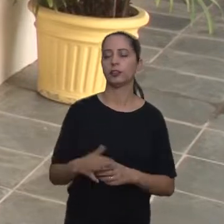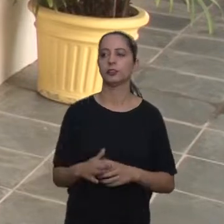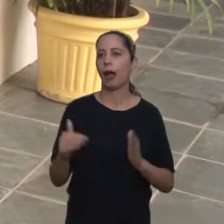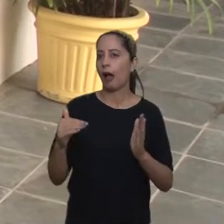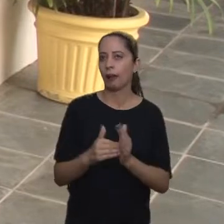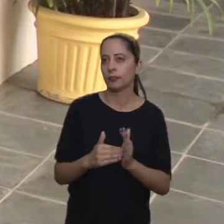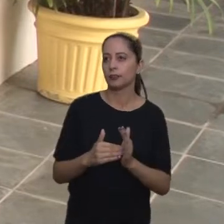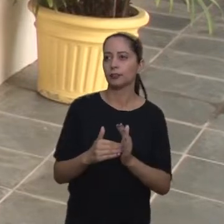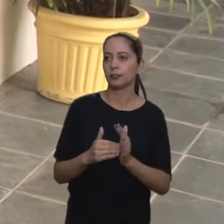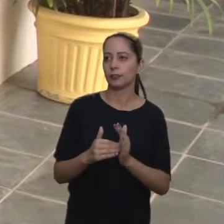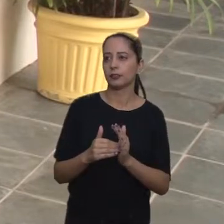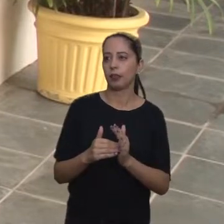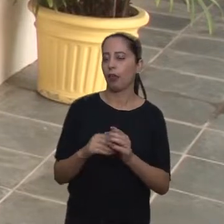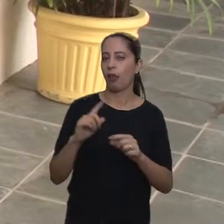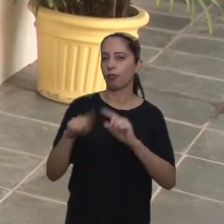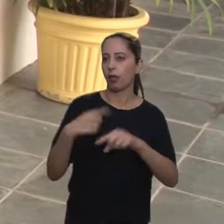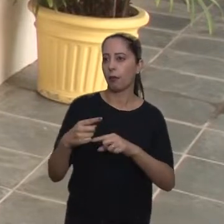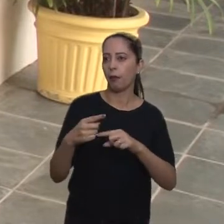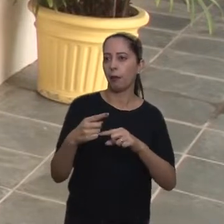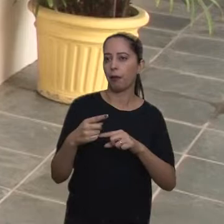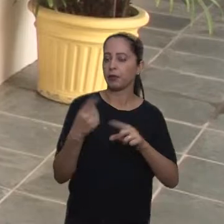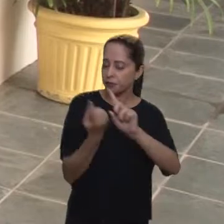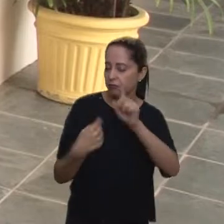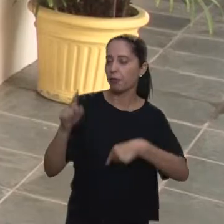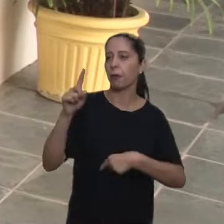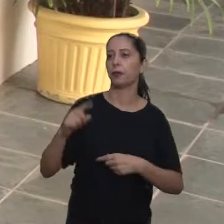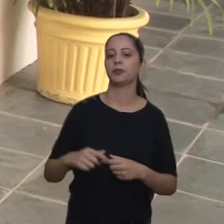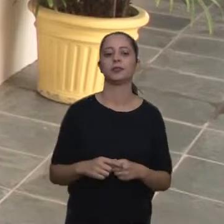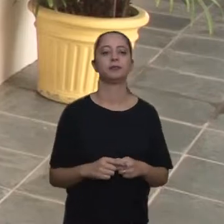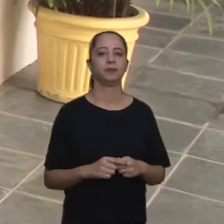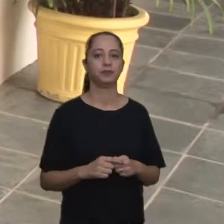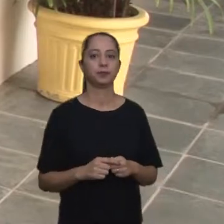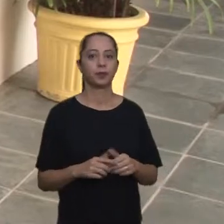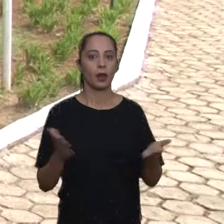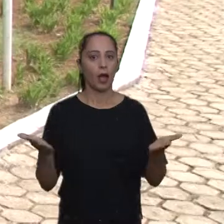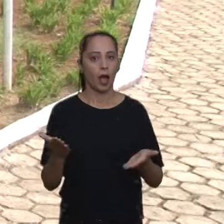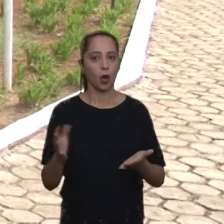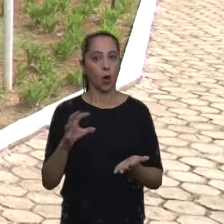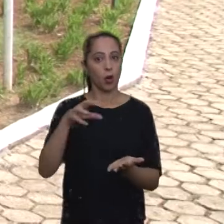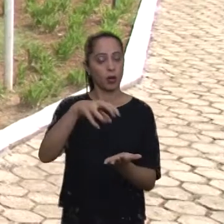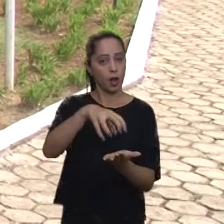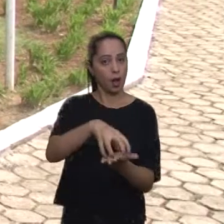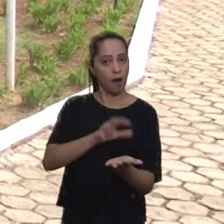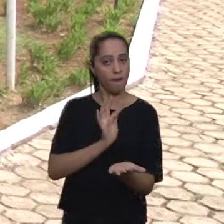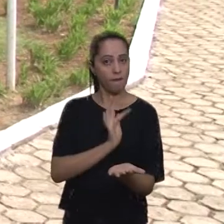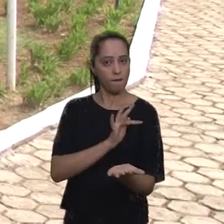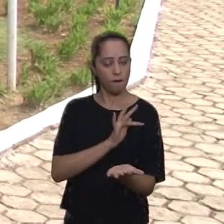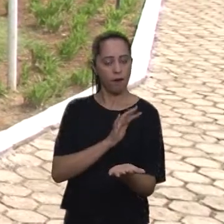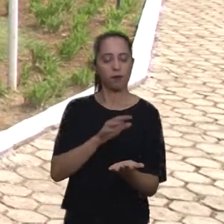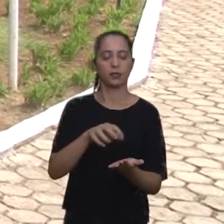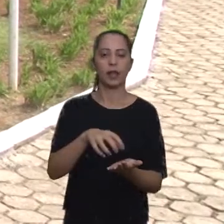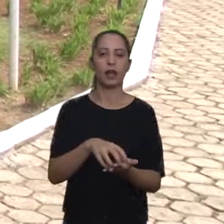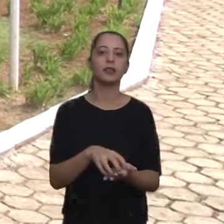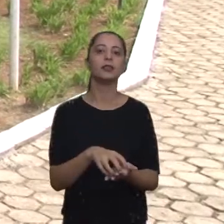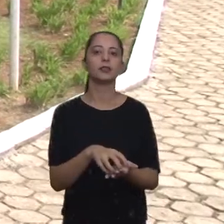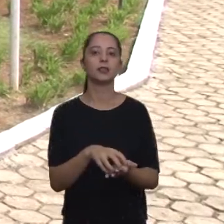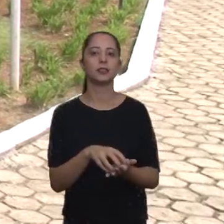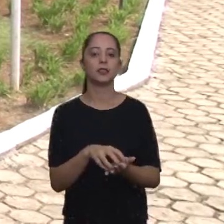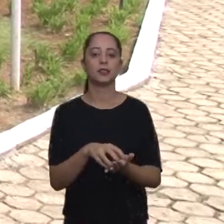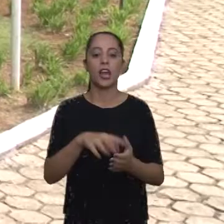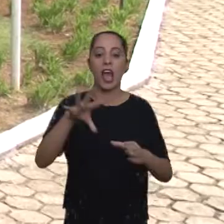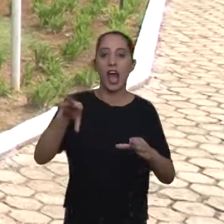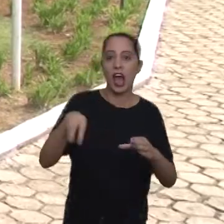crescimento, né, deles até eles irem para uma outra etapa aqui dentro da Fundaz. Com a ampliação, o Centro de